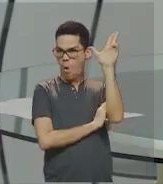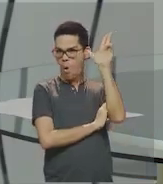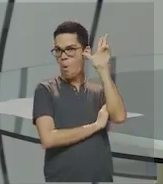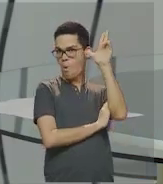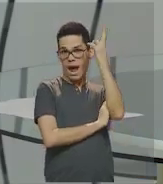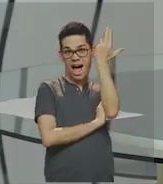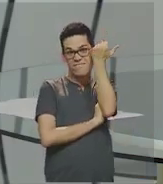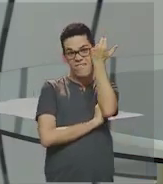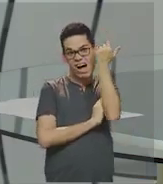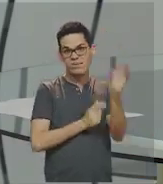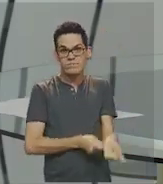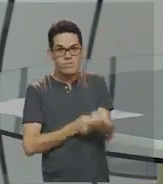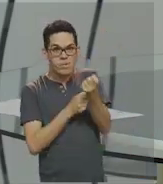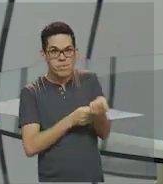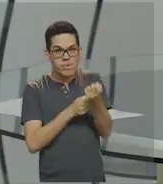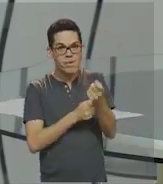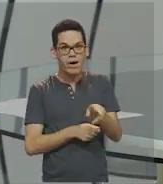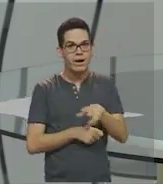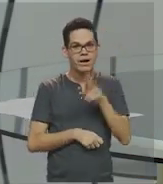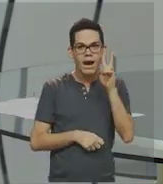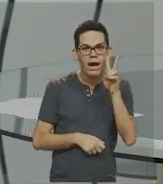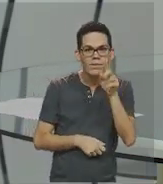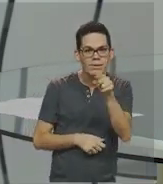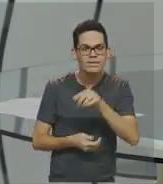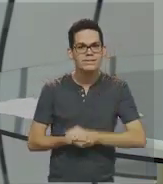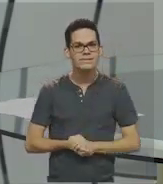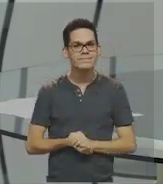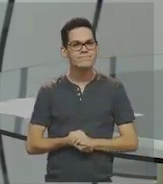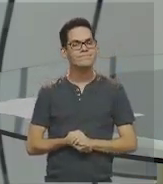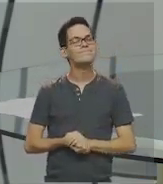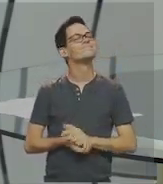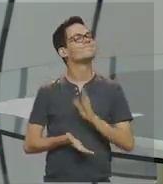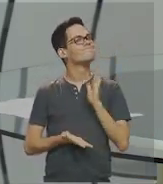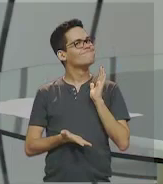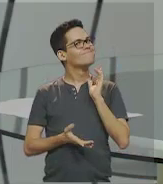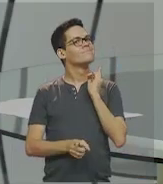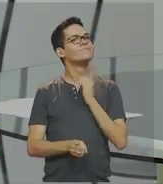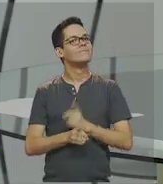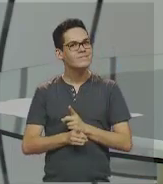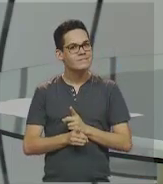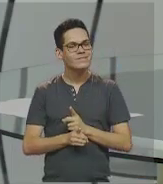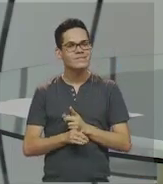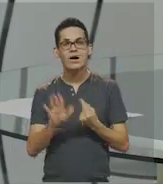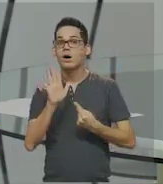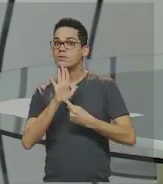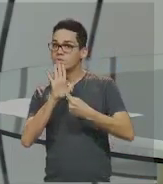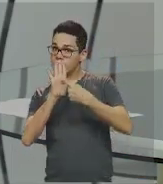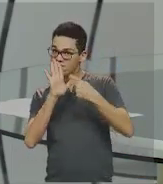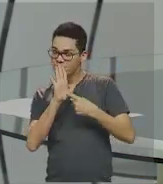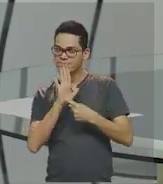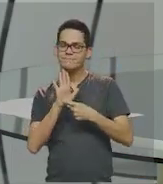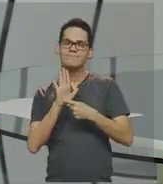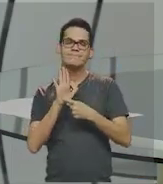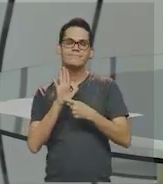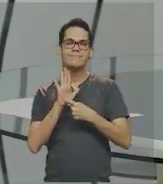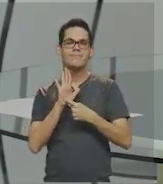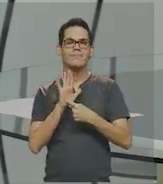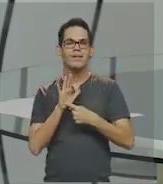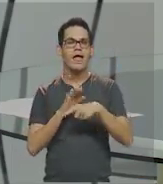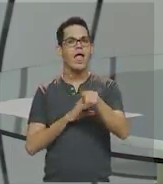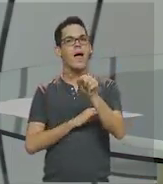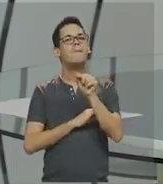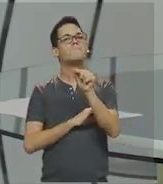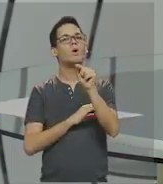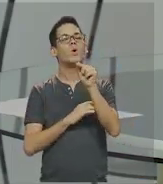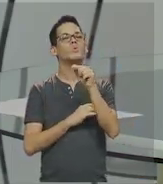com pontinhos dentro daquela tela. Será que alguém aí conseguiu encontrar? E o pontilhismo, como ponto